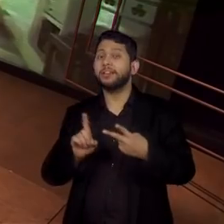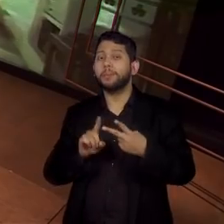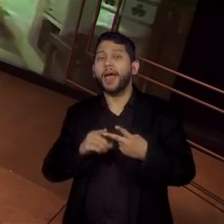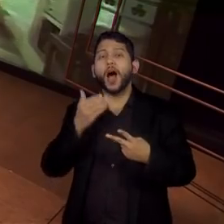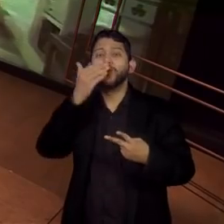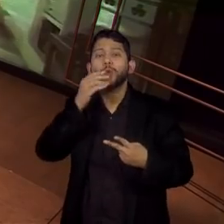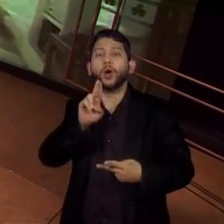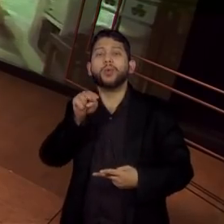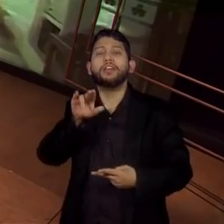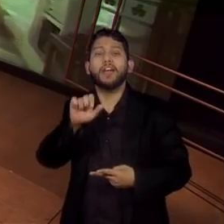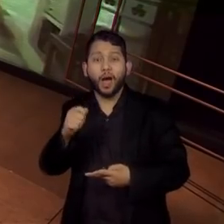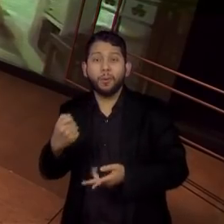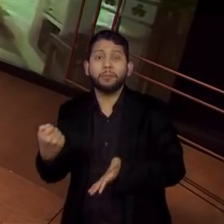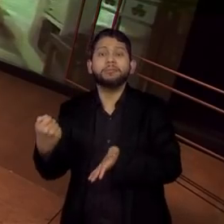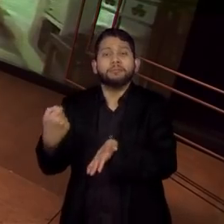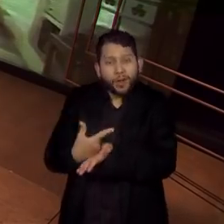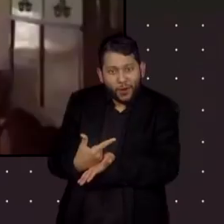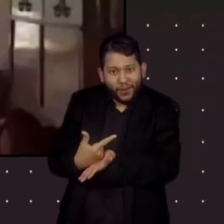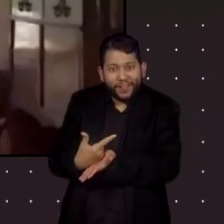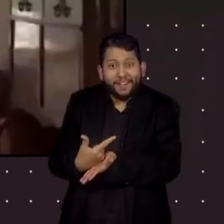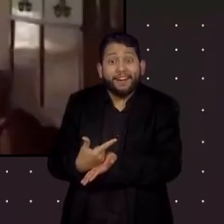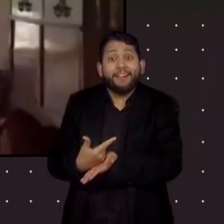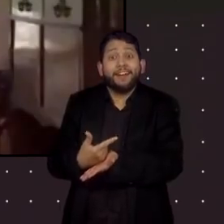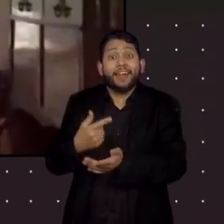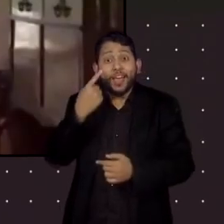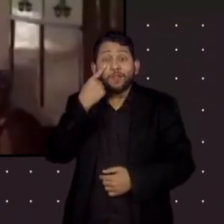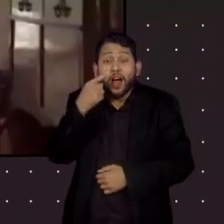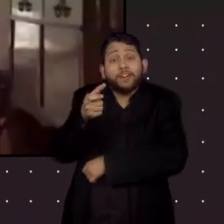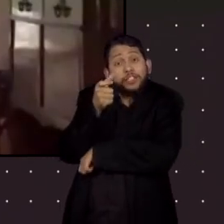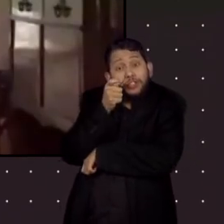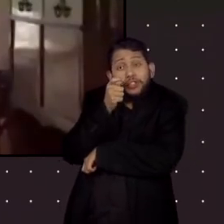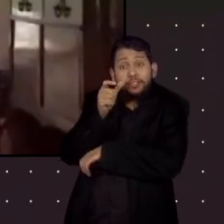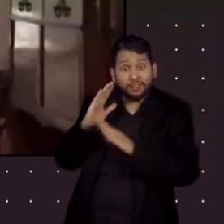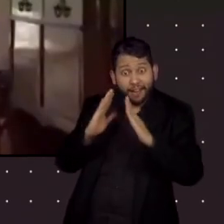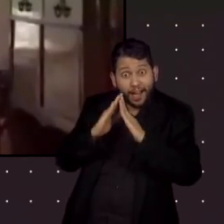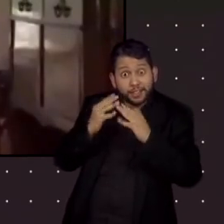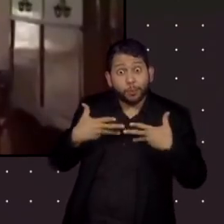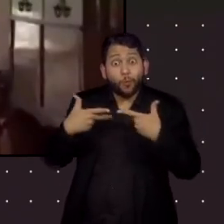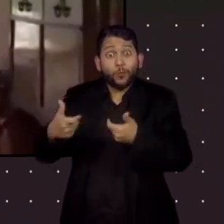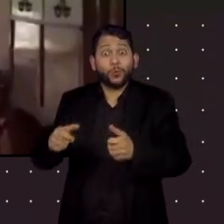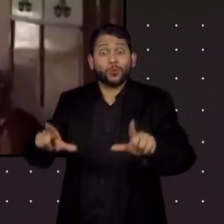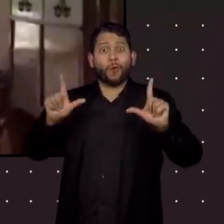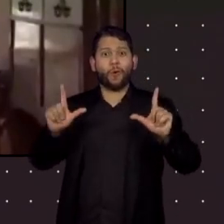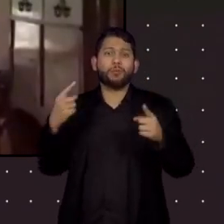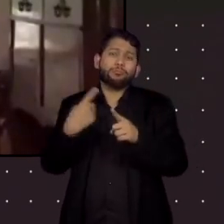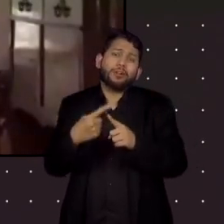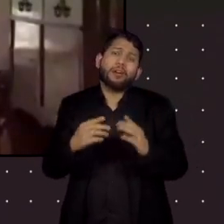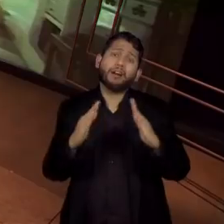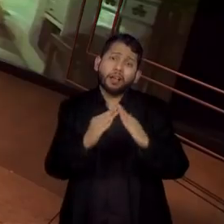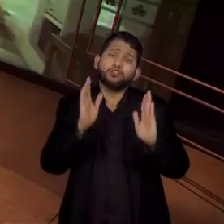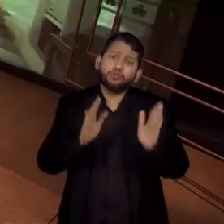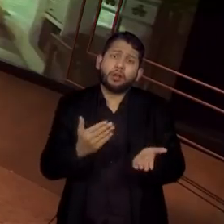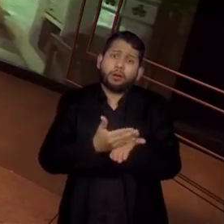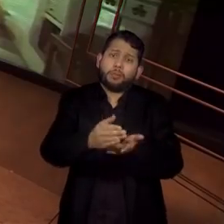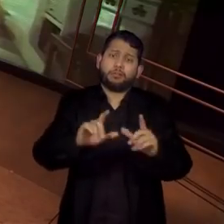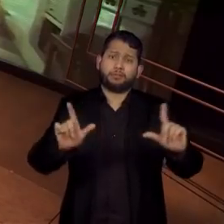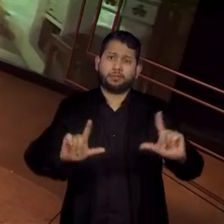Um programa de criança, e eu ficava assistindo em casa, naquele tempo, poucas pessoas tinham televisão em casa, e